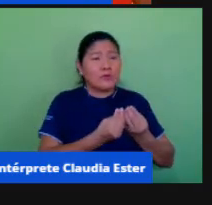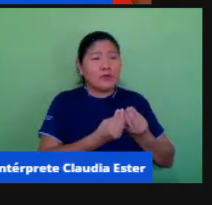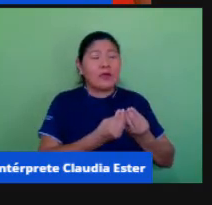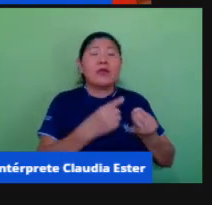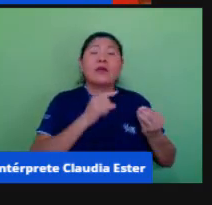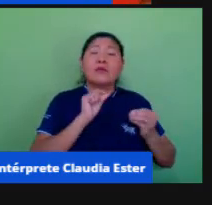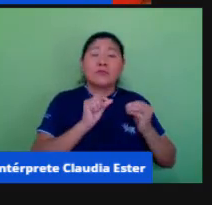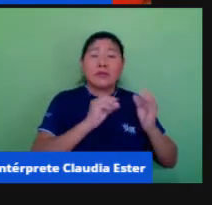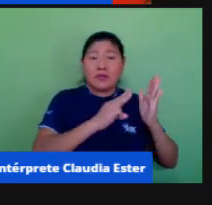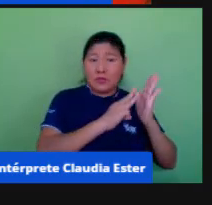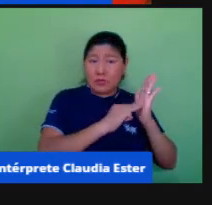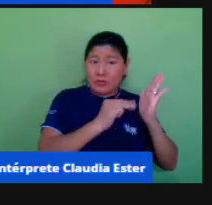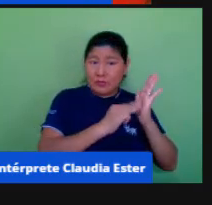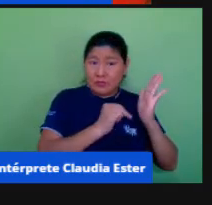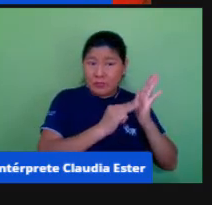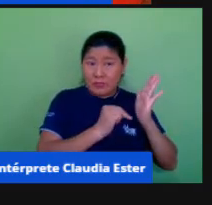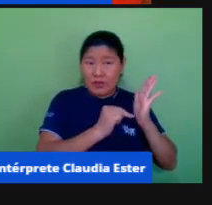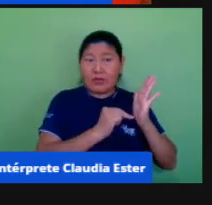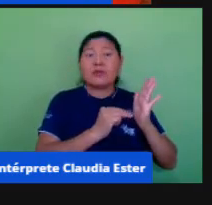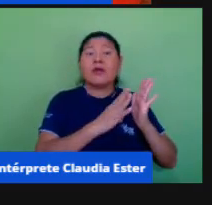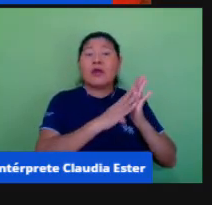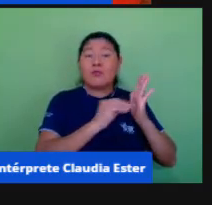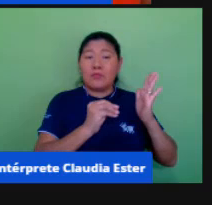para que esse método funcione.